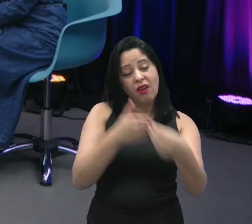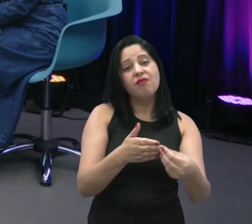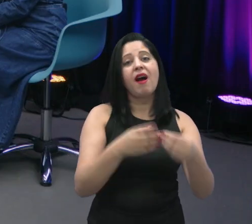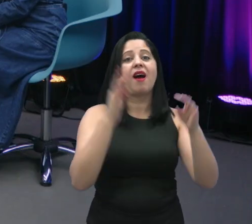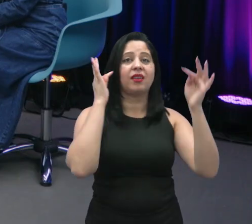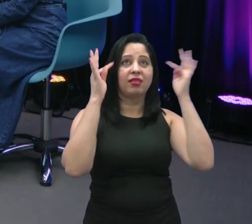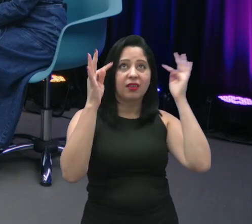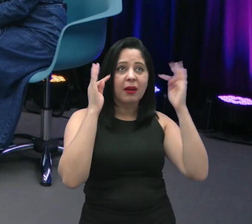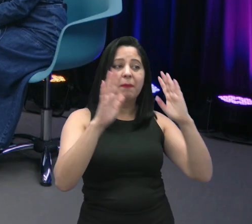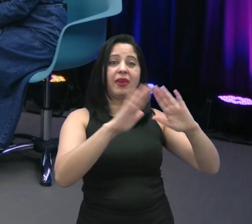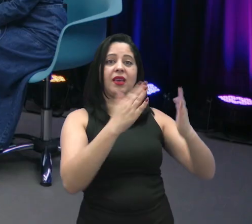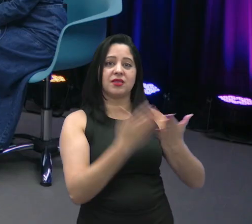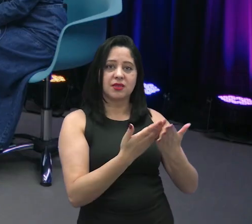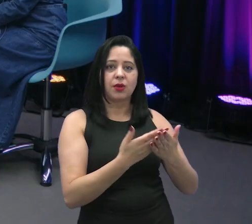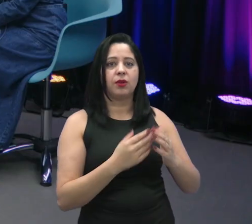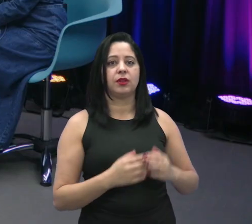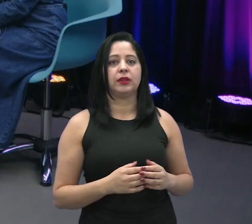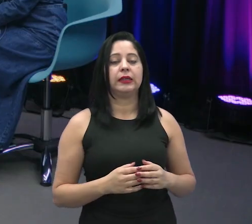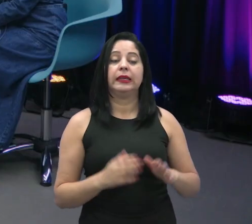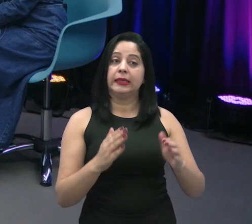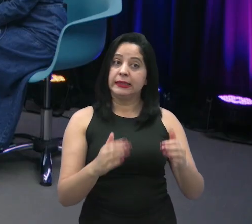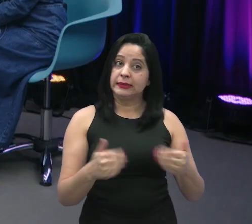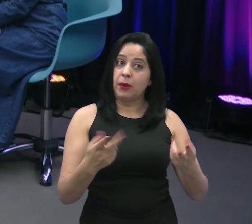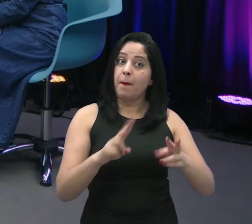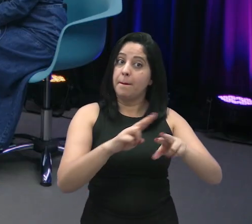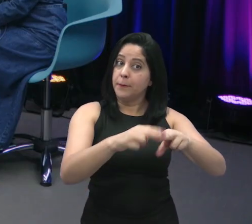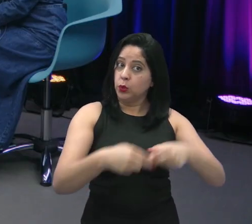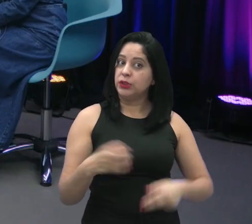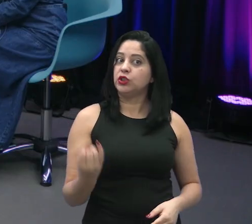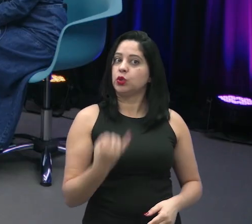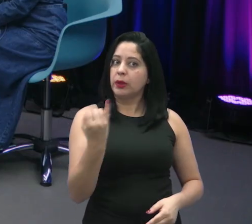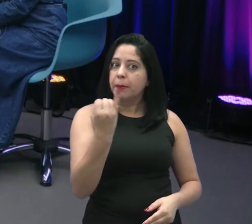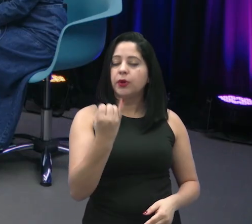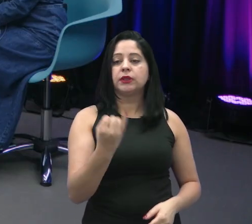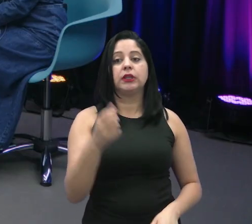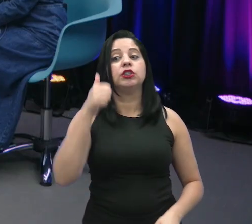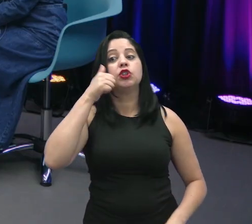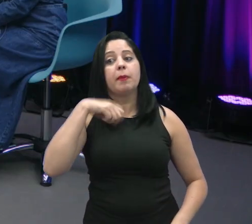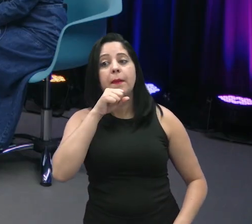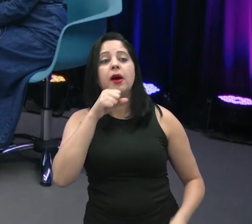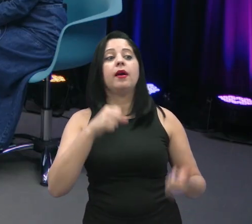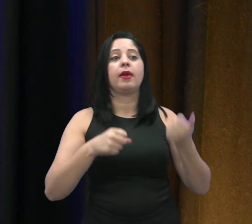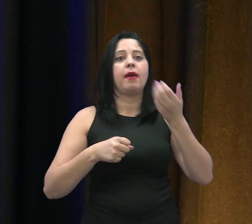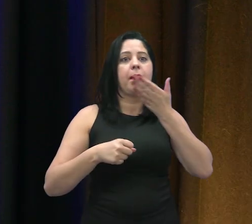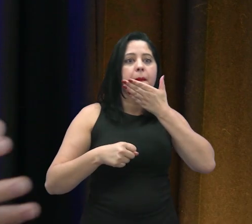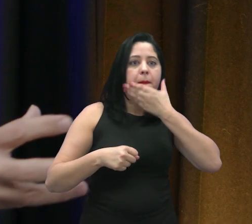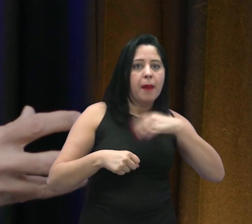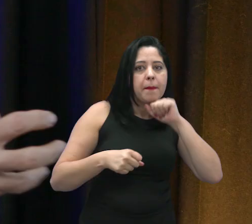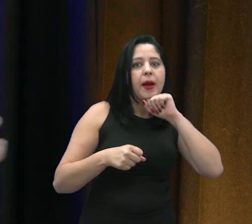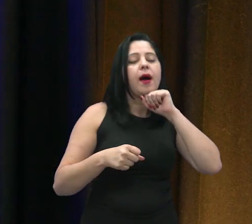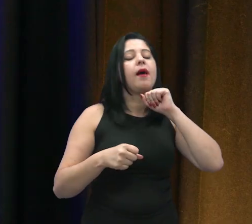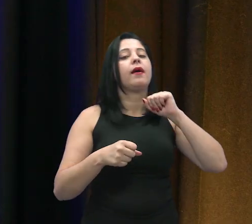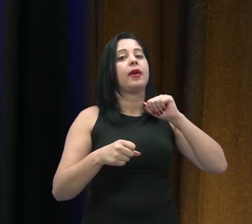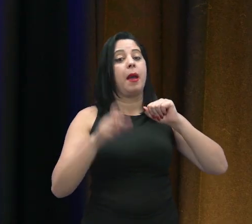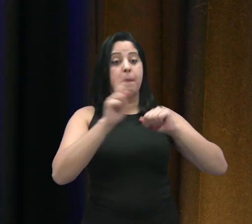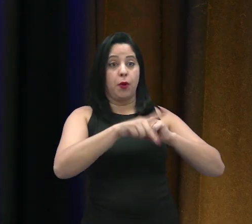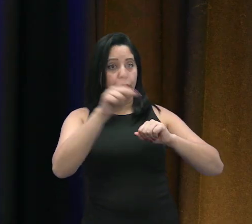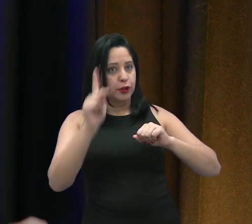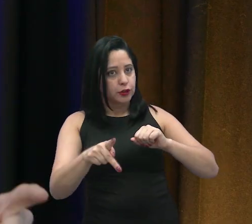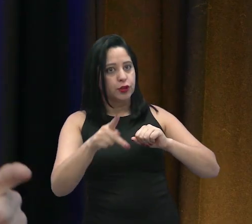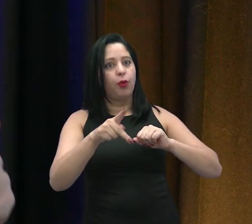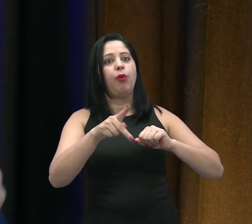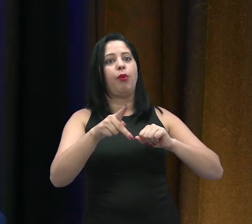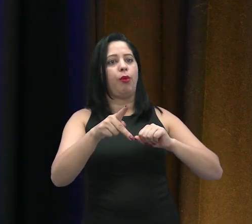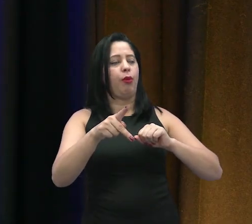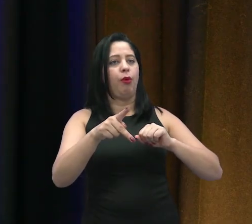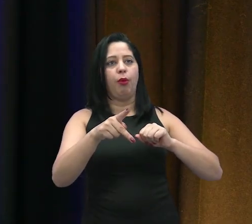né? Complexo. Sim. Você ter a roda de conversa, ter aquele atendimento individualizado dos pais. A roda de conversa é vários pais juntos,